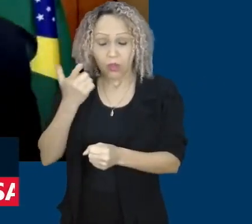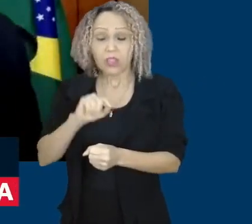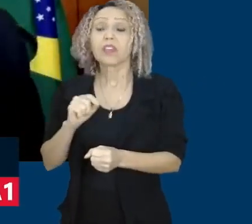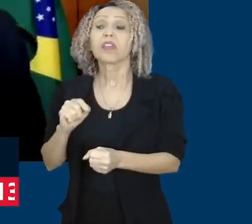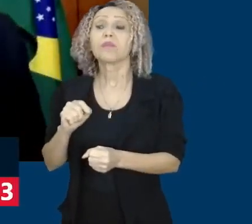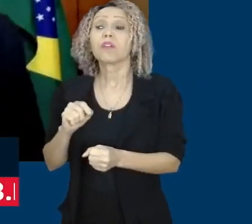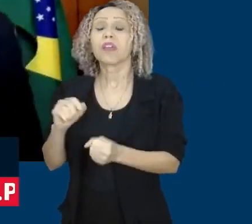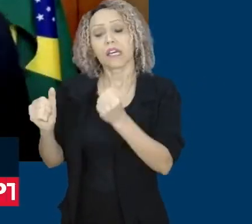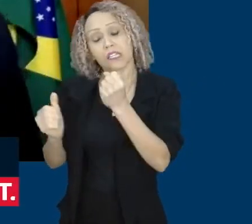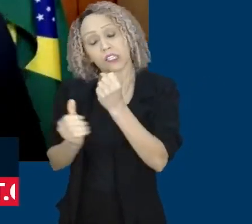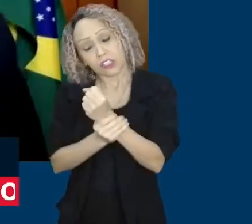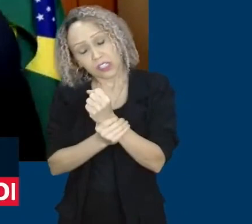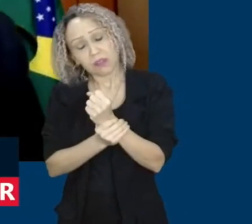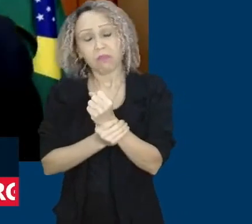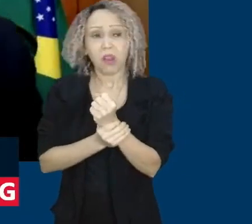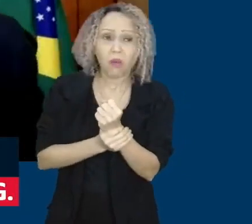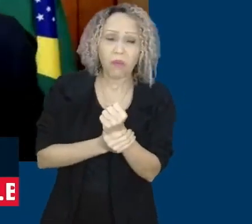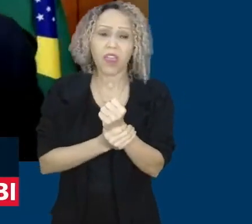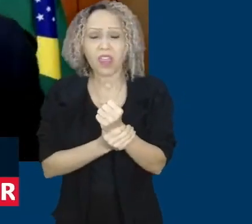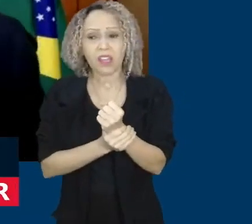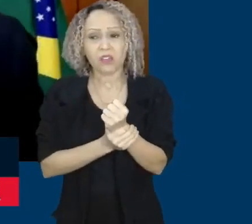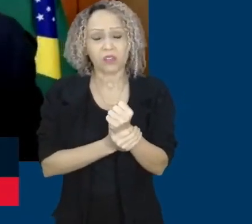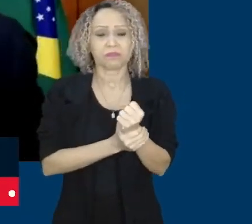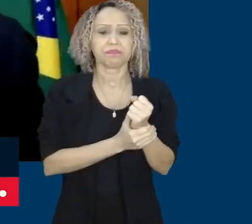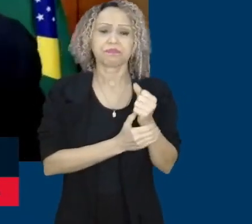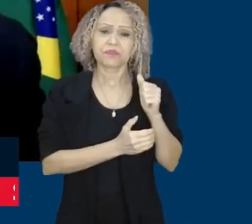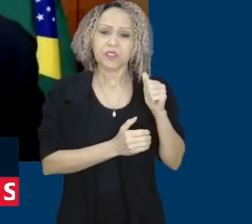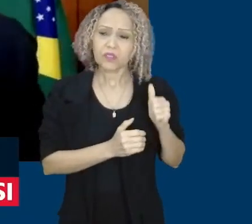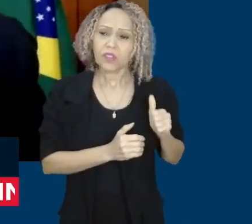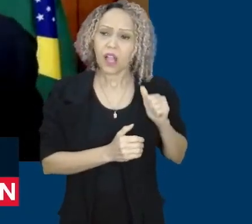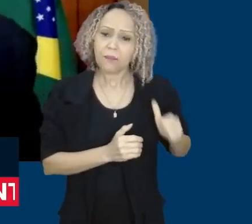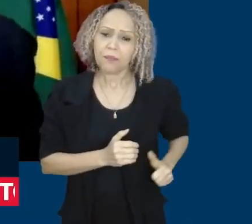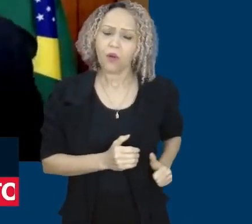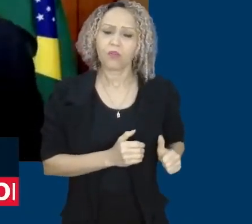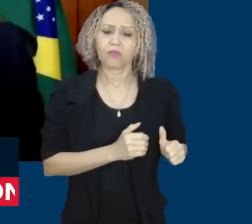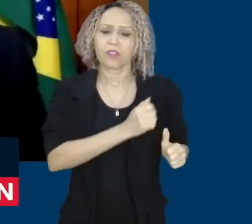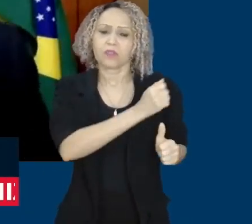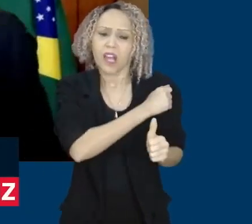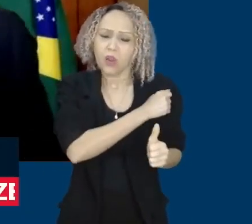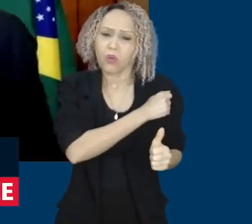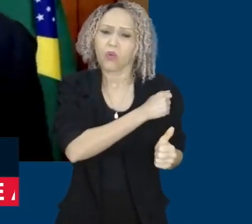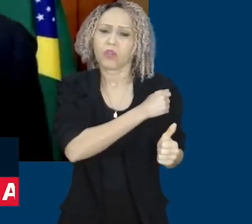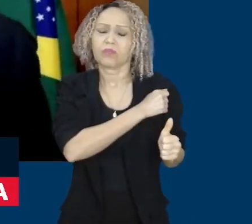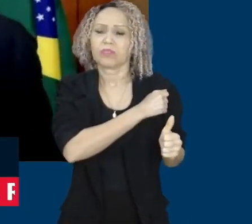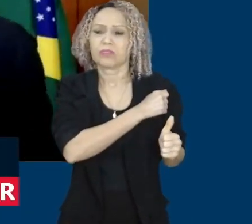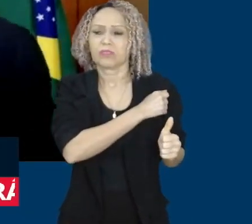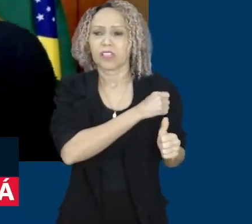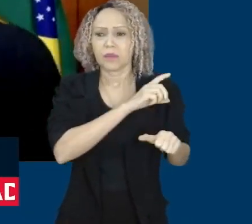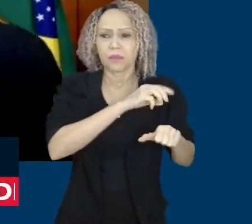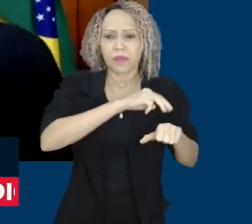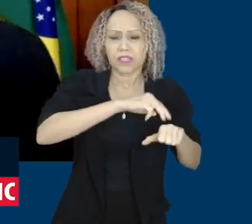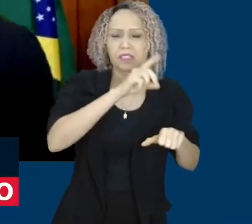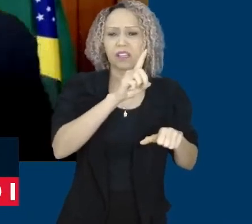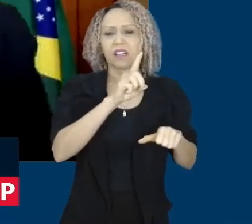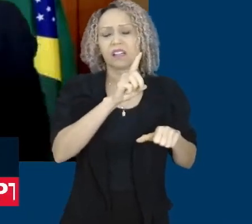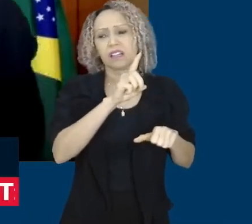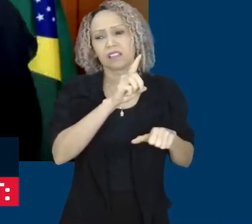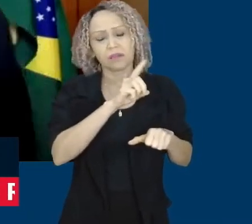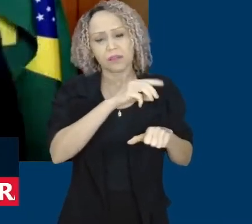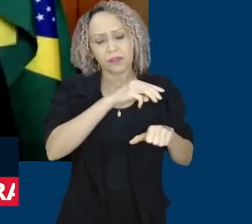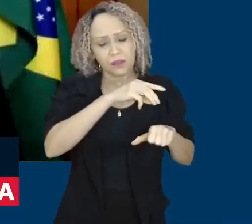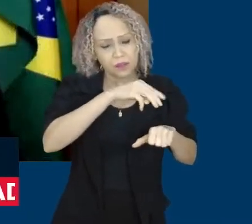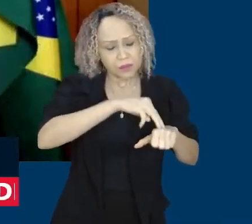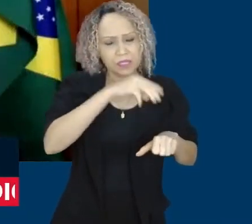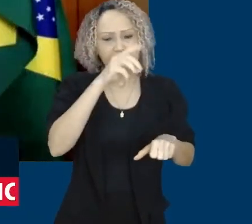do mestrado, do doutorado, pós-doutorado, estudantes da licenciatura, os bolsistas da residência médica, mas